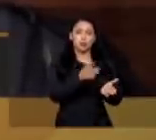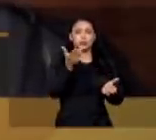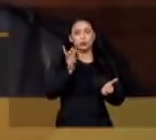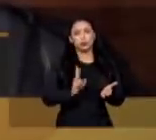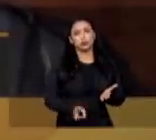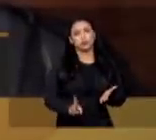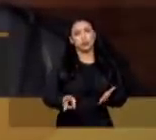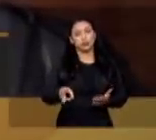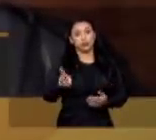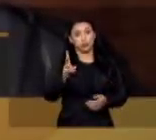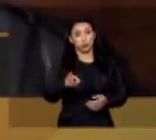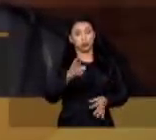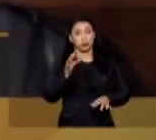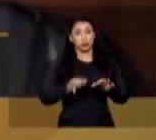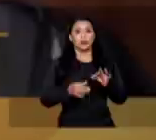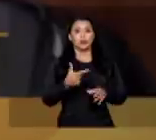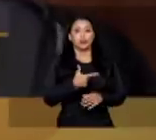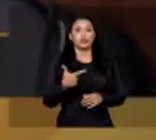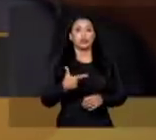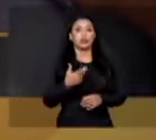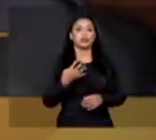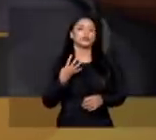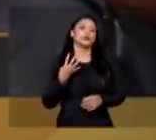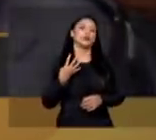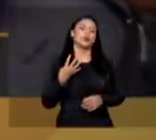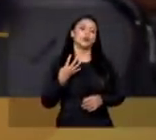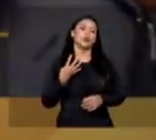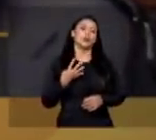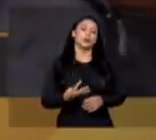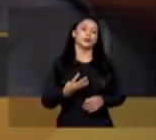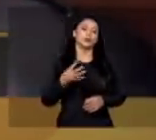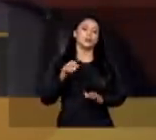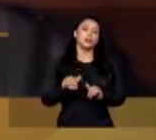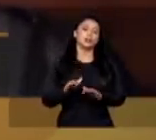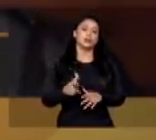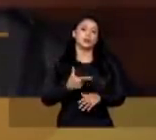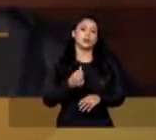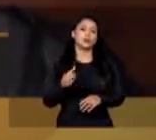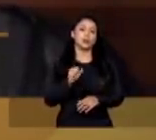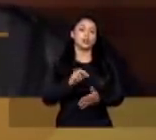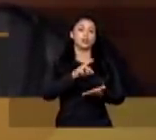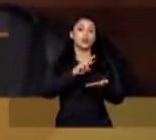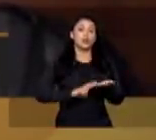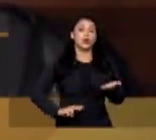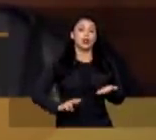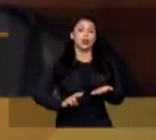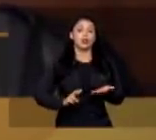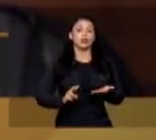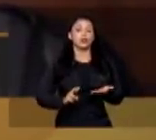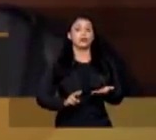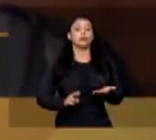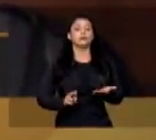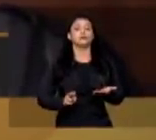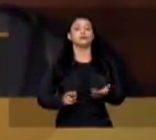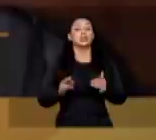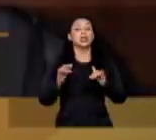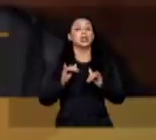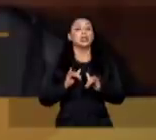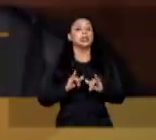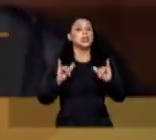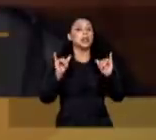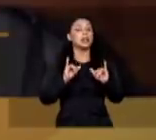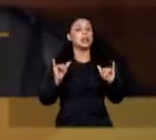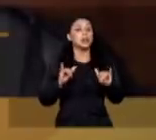julgamento em 24 de setembro de 2018, o eminente ministro relator, diante de causa superveniente, declarou